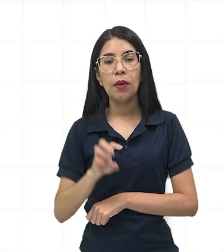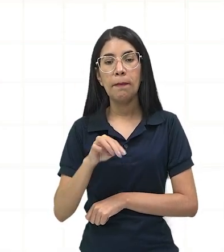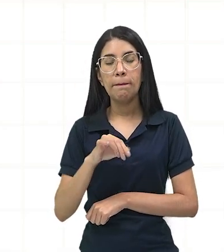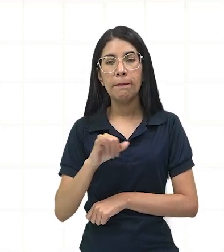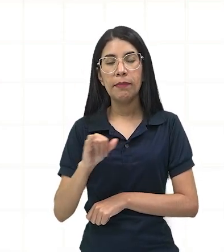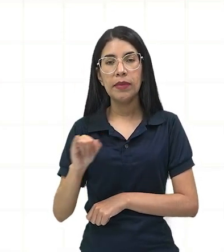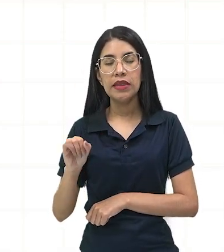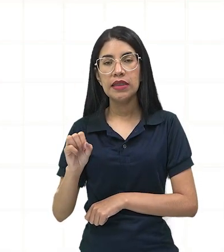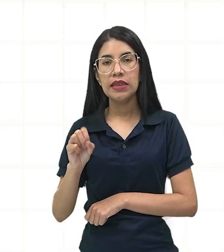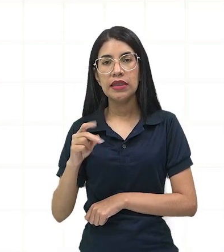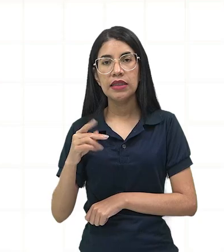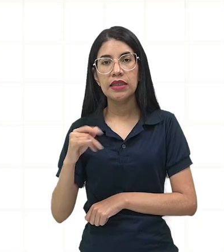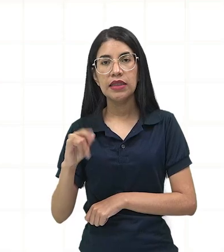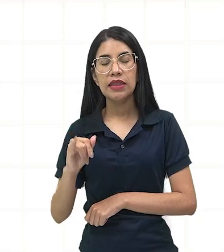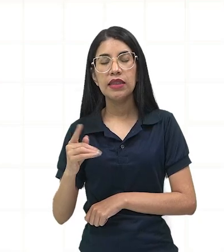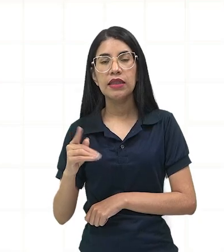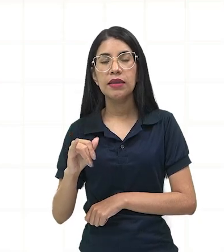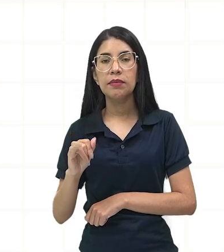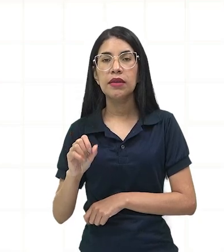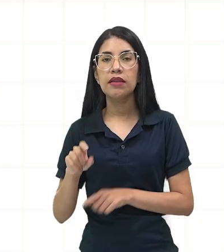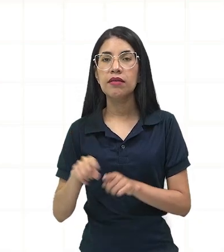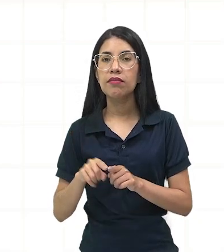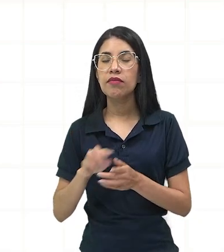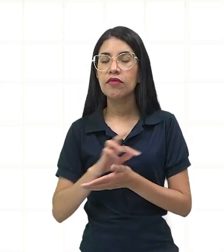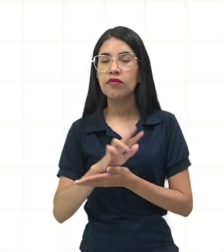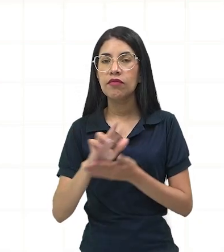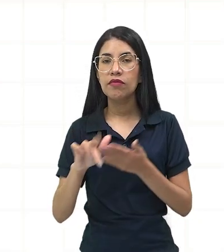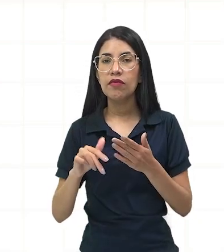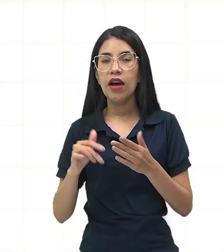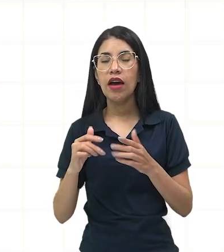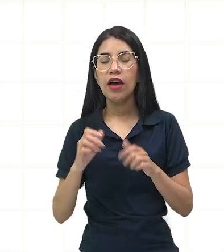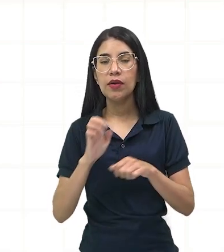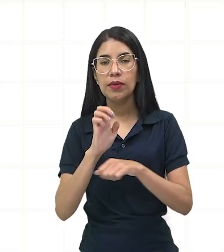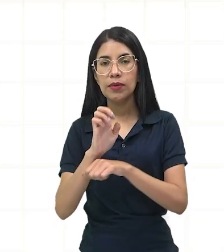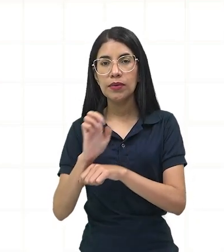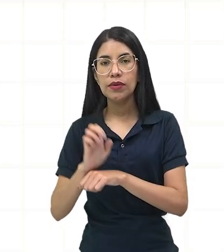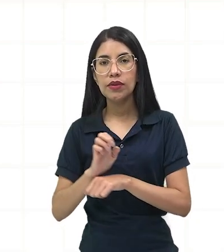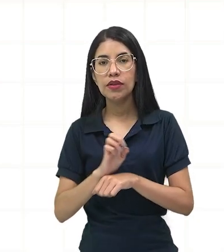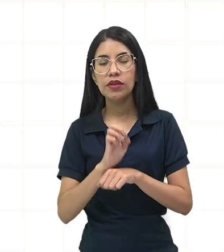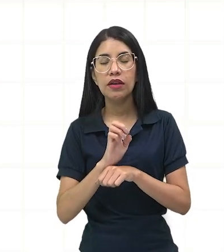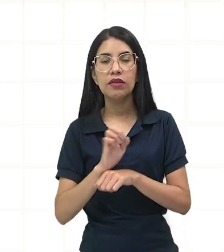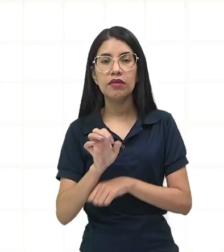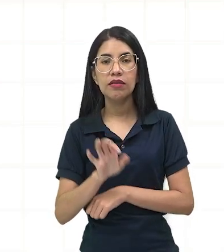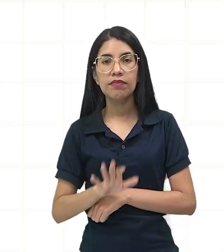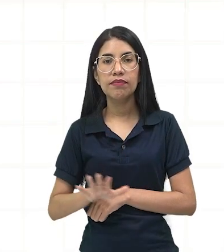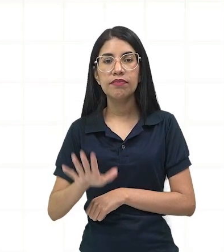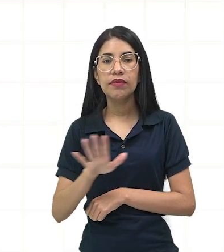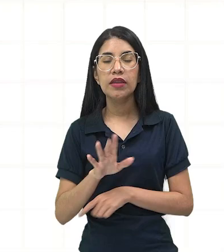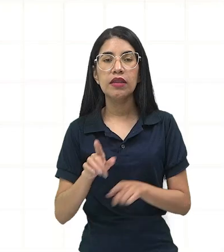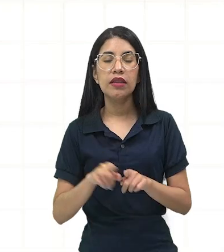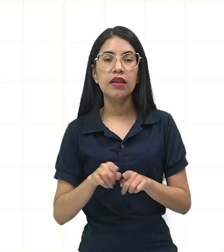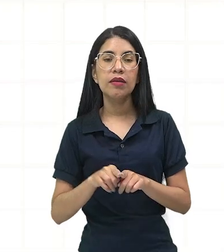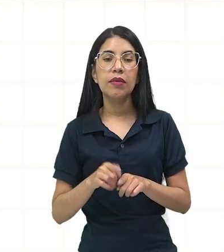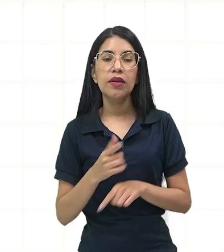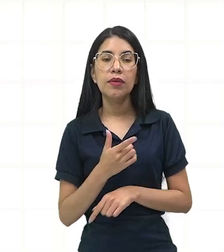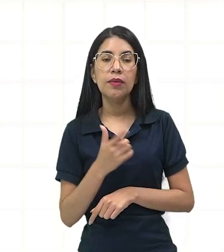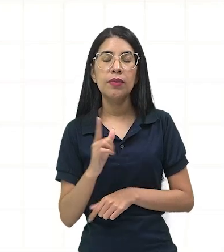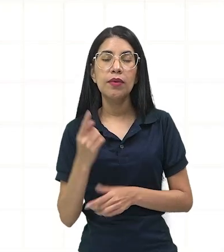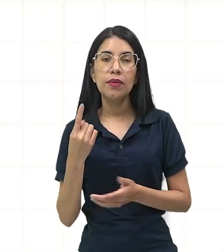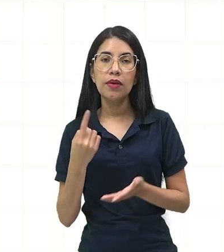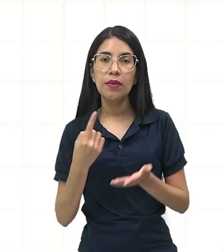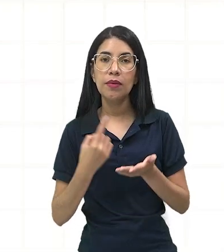do Alabama, parte de Louisiana e completamente o estado de Flórida. E ainda temos um novo